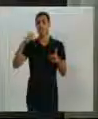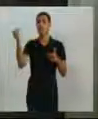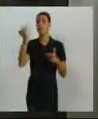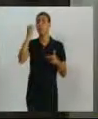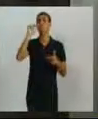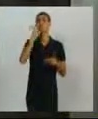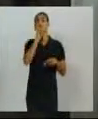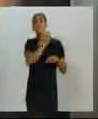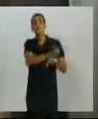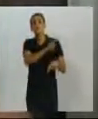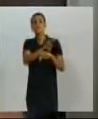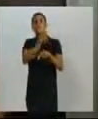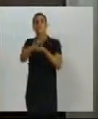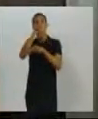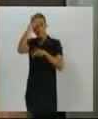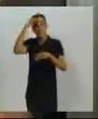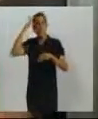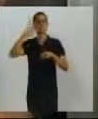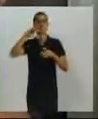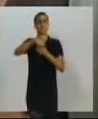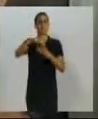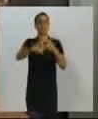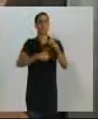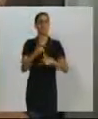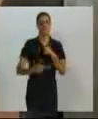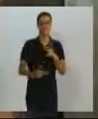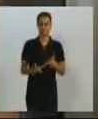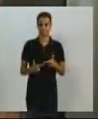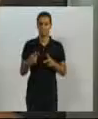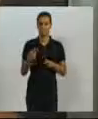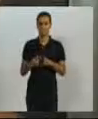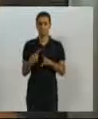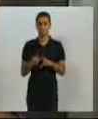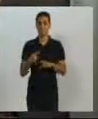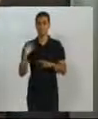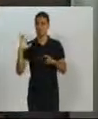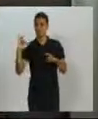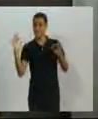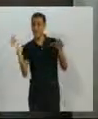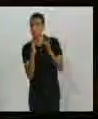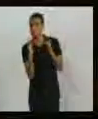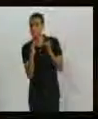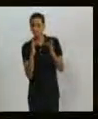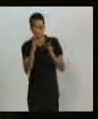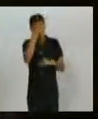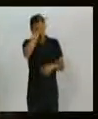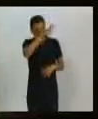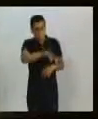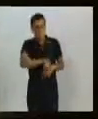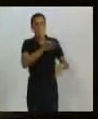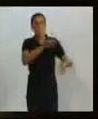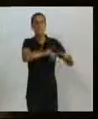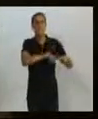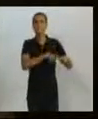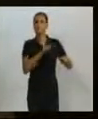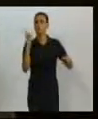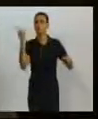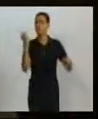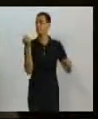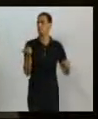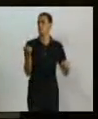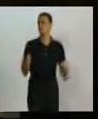proteção aos agentes que ali vão trabalhar. Porque o contato com o detento é quase zero, é mínimo.